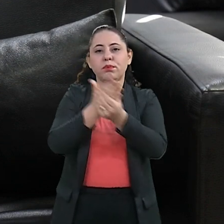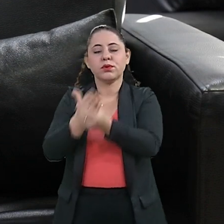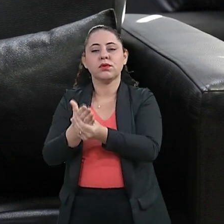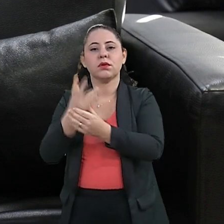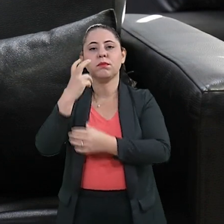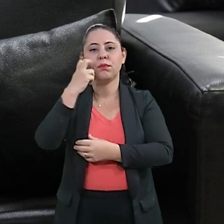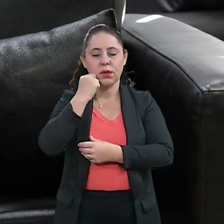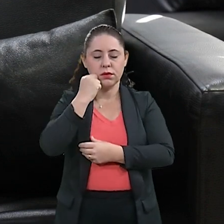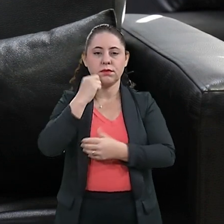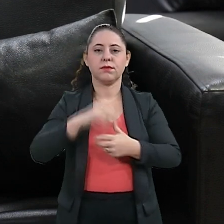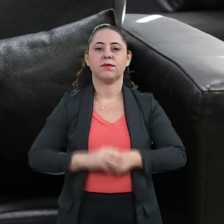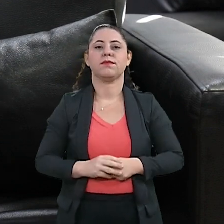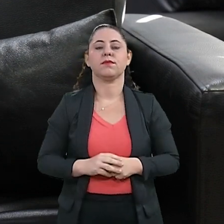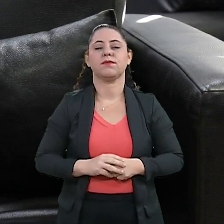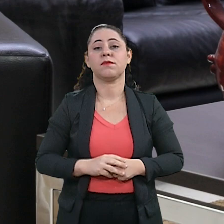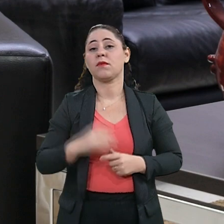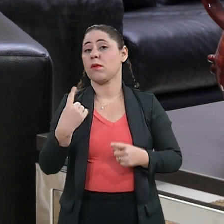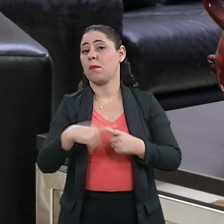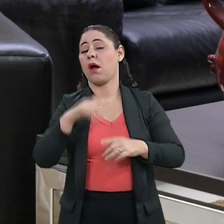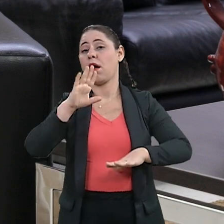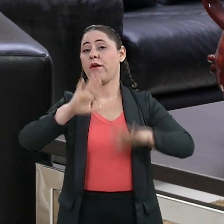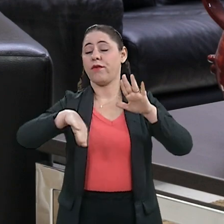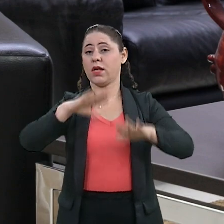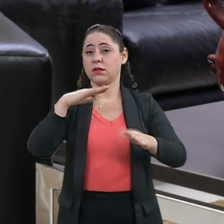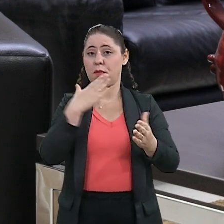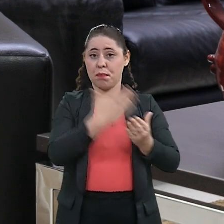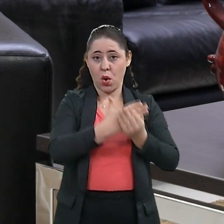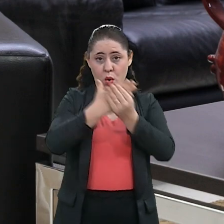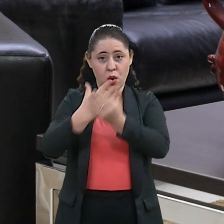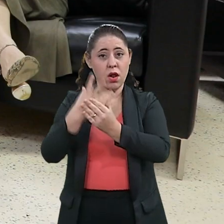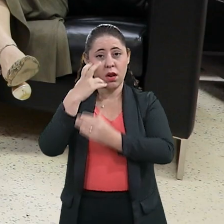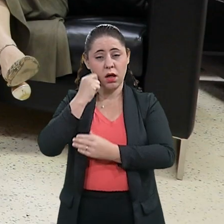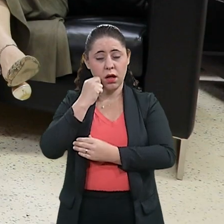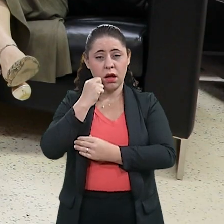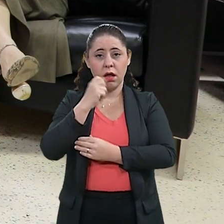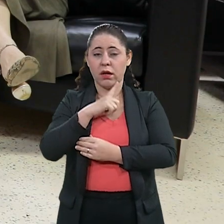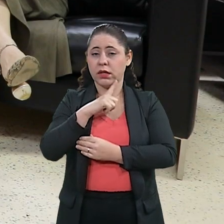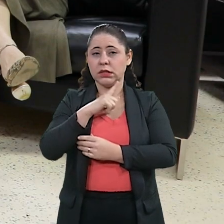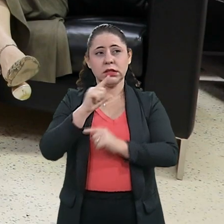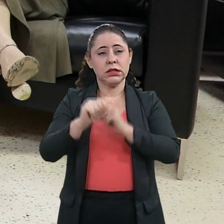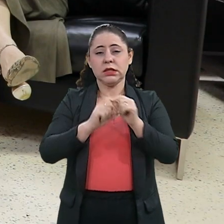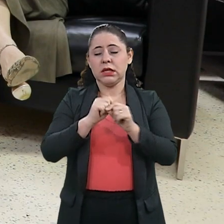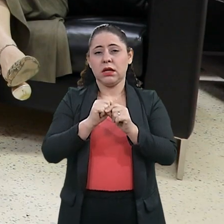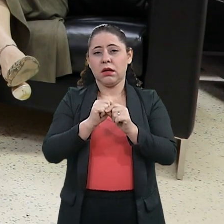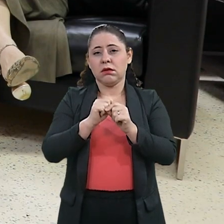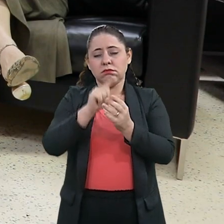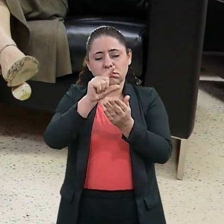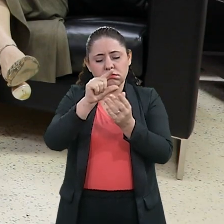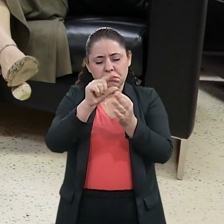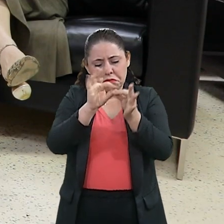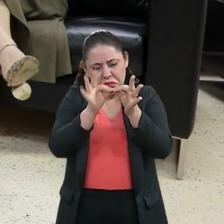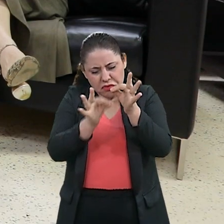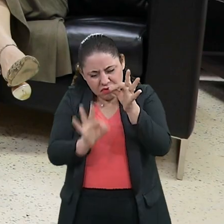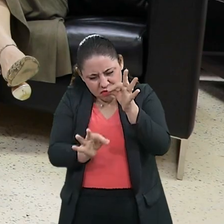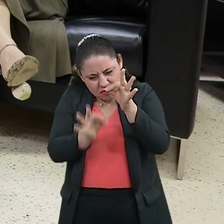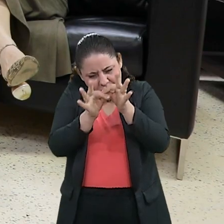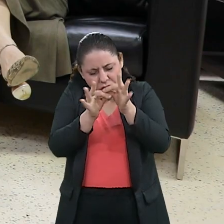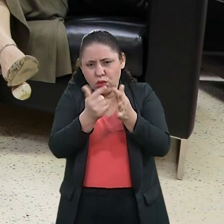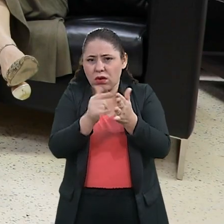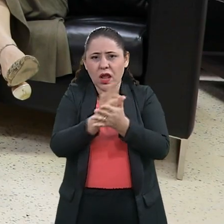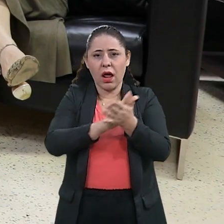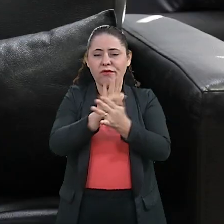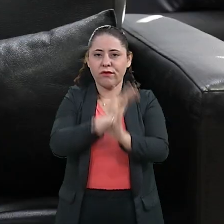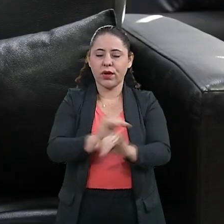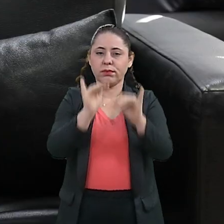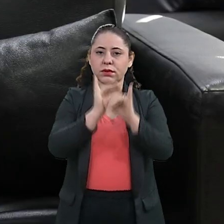processo de adoção e dos seus incidentes, né? Porque muitas vezes o processo de adoção ele é bem fininho, curtinho, não tem